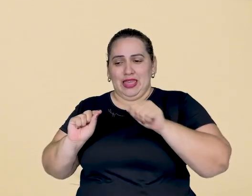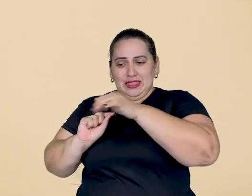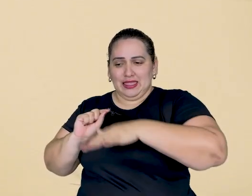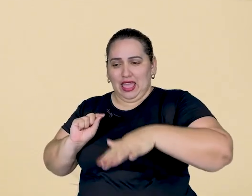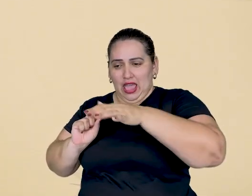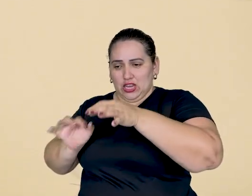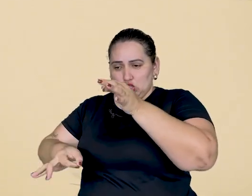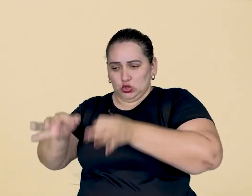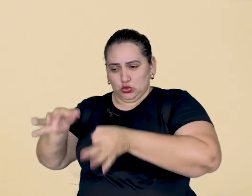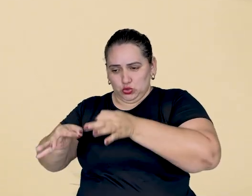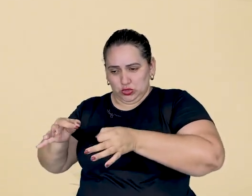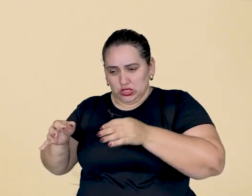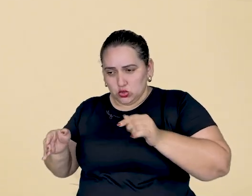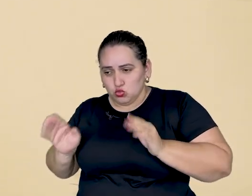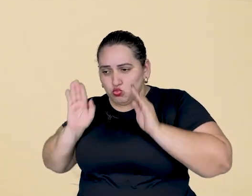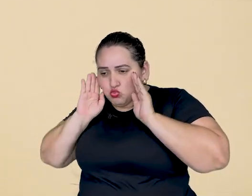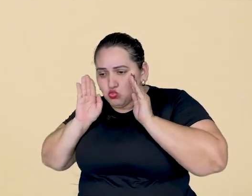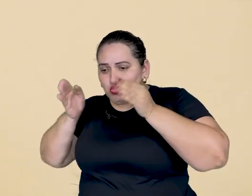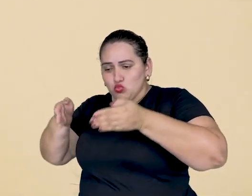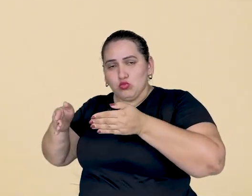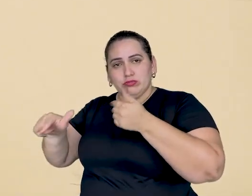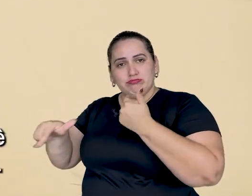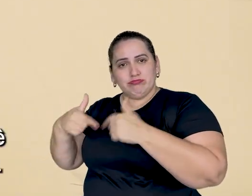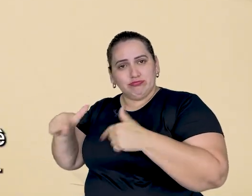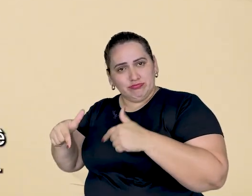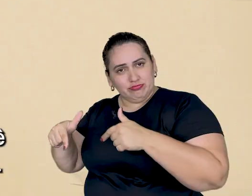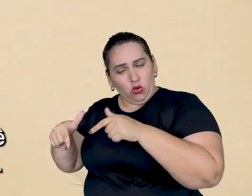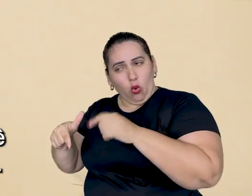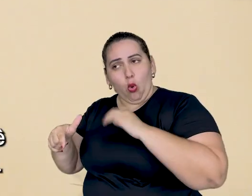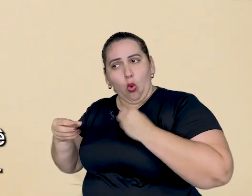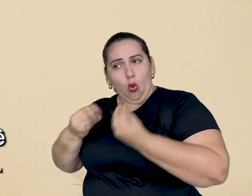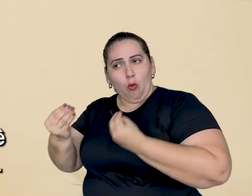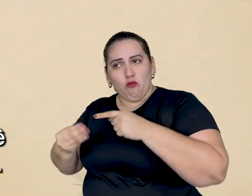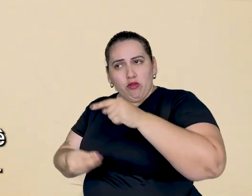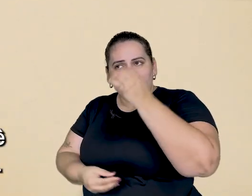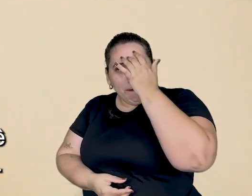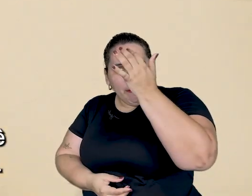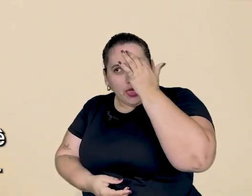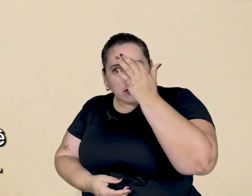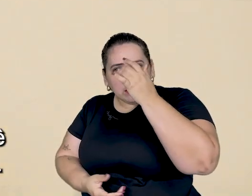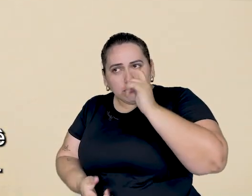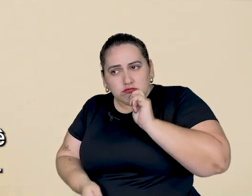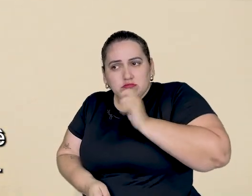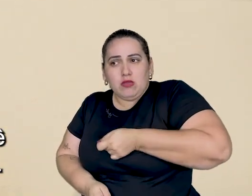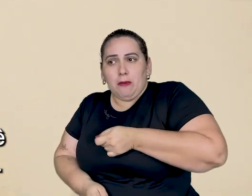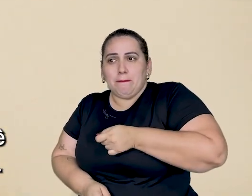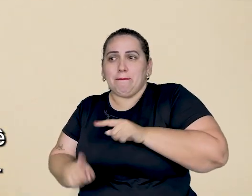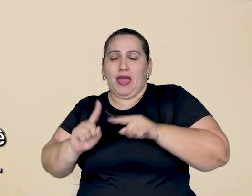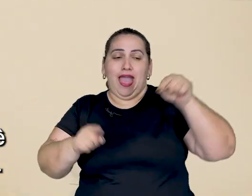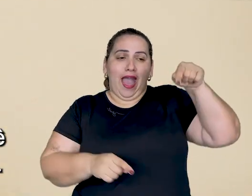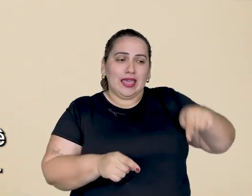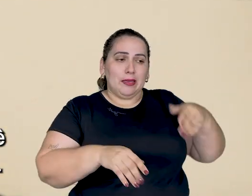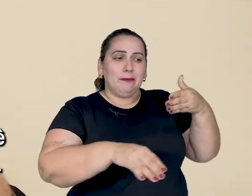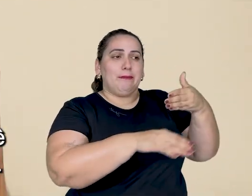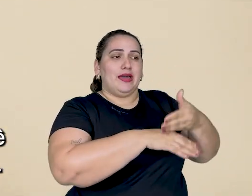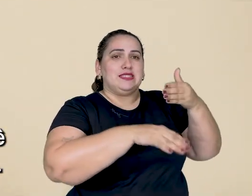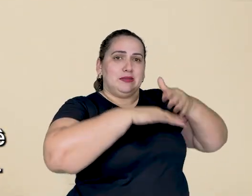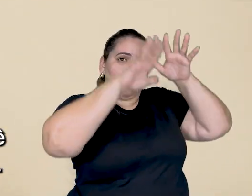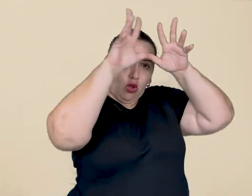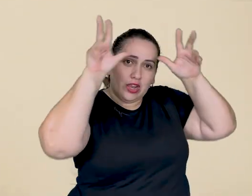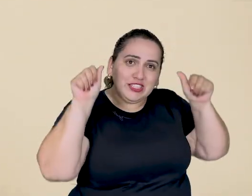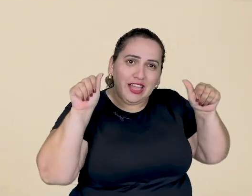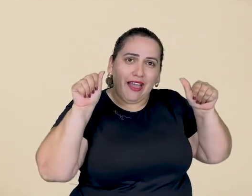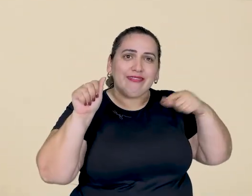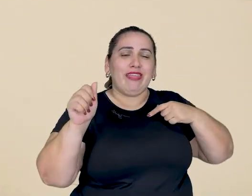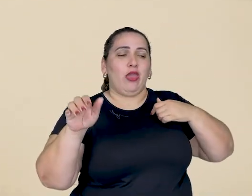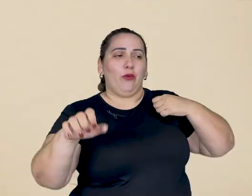diferente aqui é sair da jurisdição de um juiz singular, onde você decide exatamente como você pensa, e você participar de um